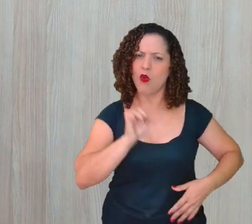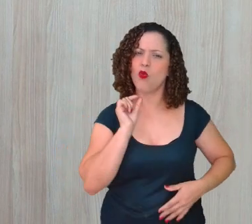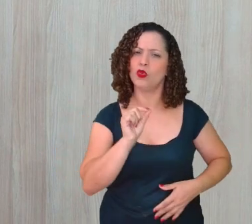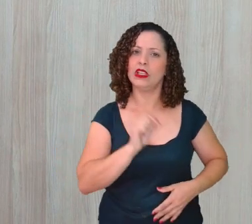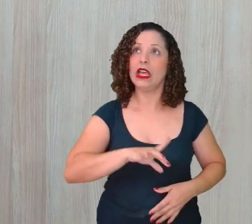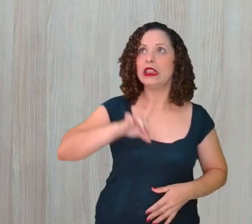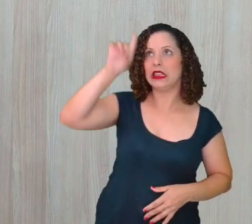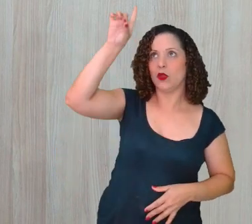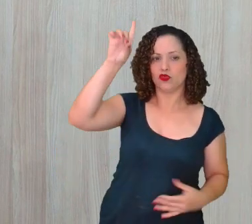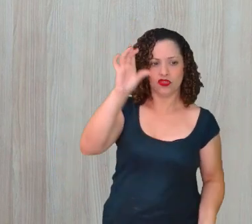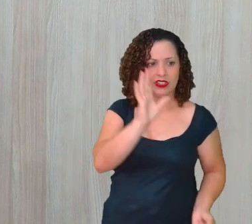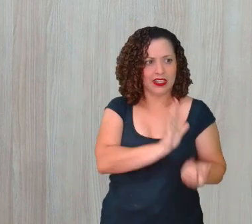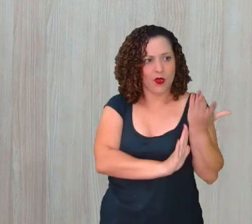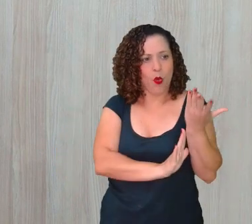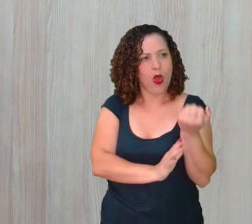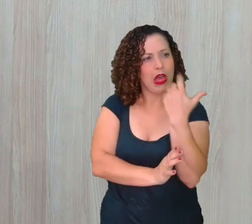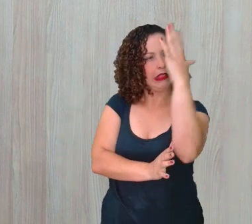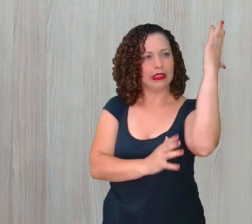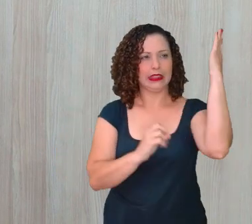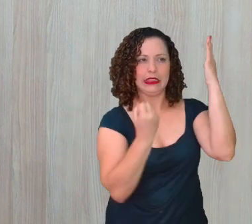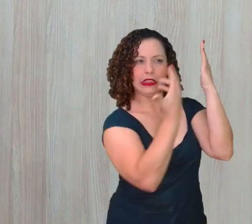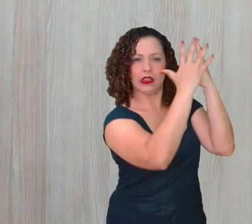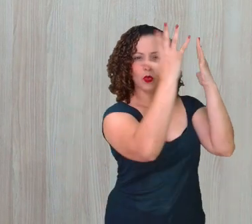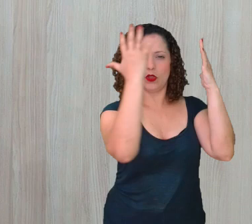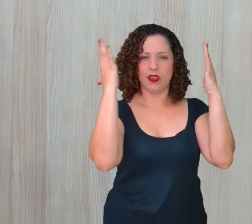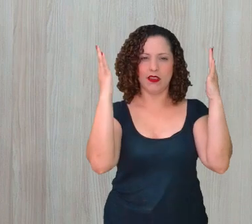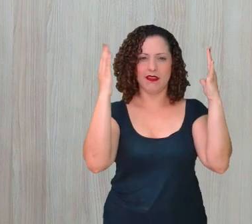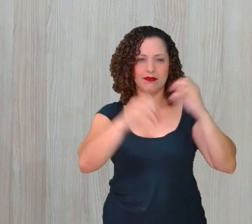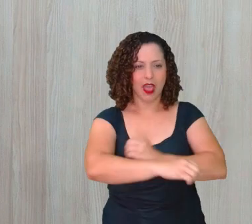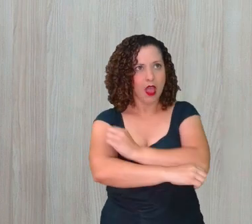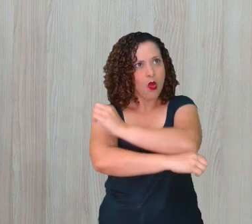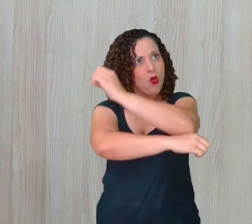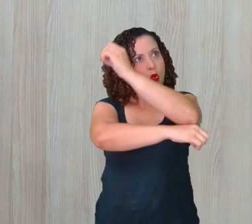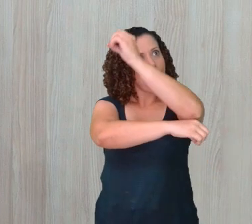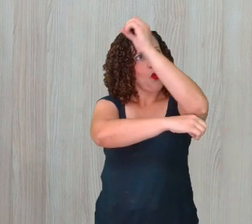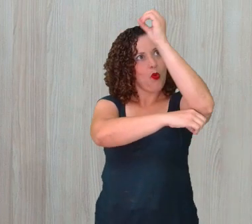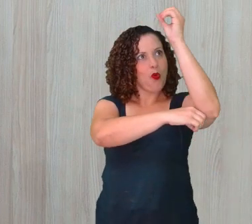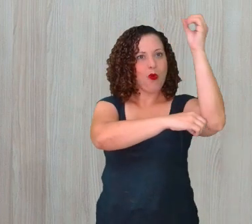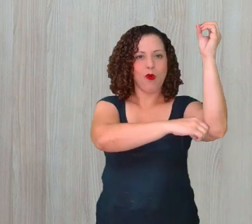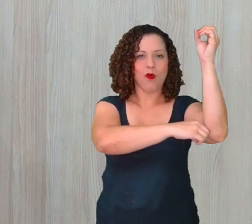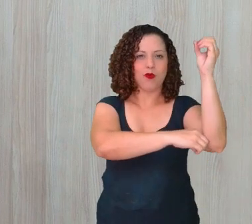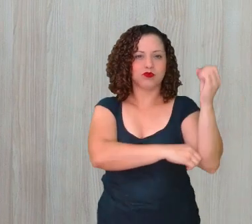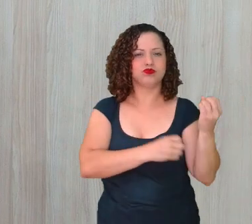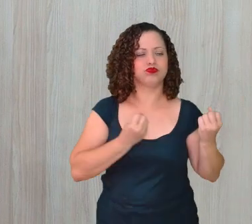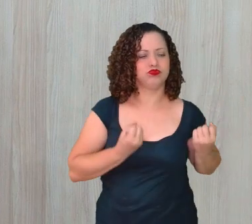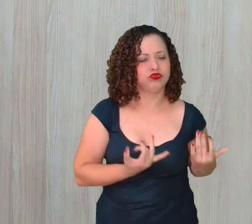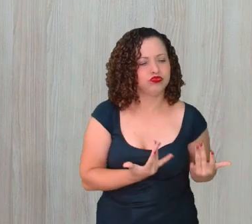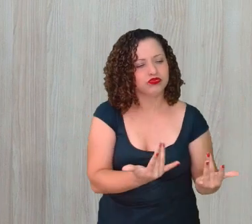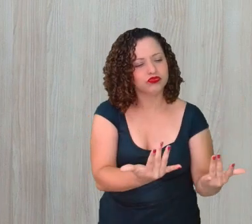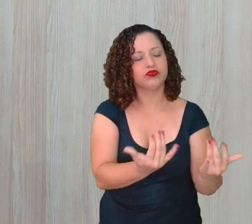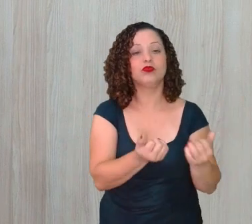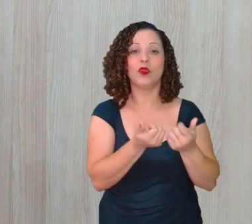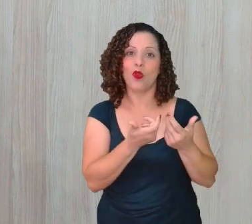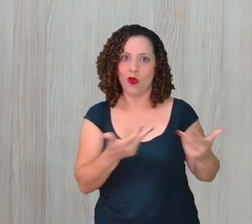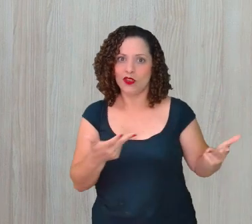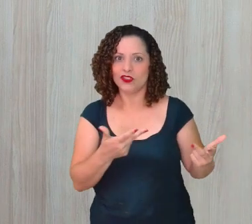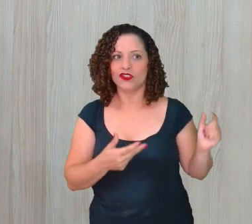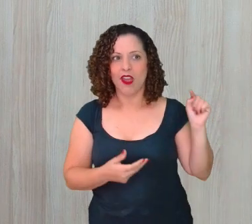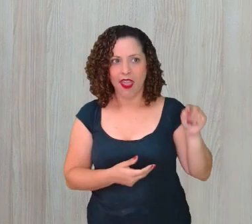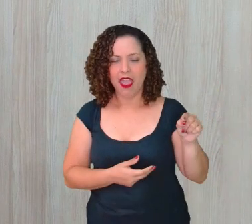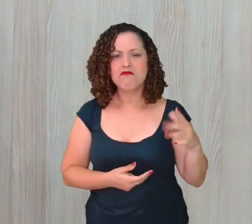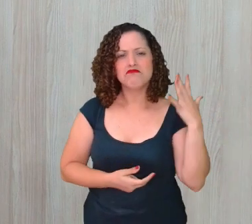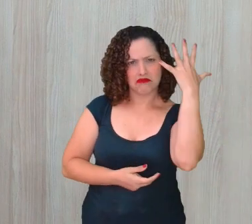Deus criou. Isso. Certo? Sem a intervenção do homem, sem o que o professor Gilson gosta de usar uma palavra bonita, arrumada, chamada